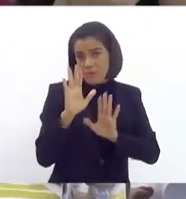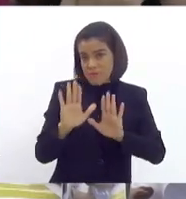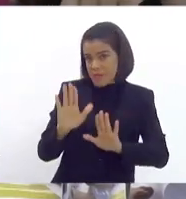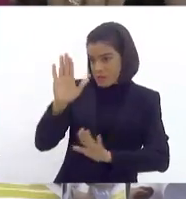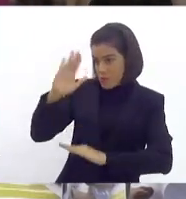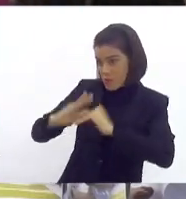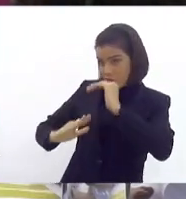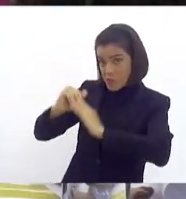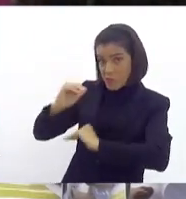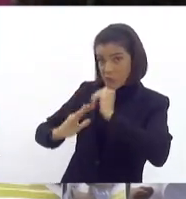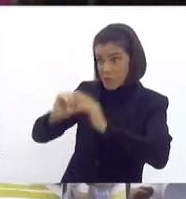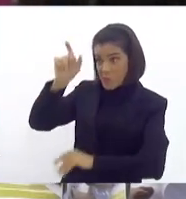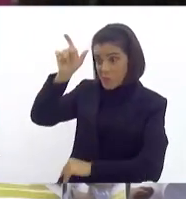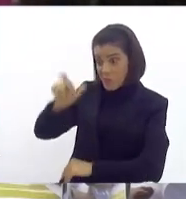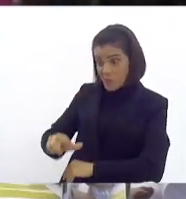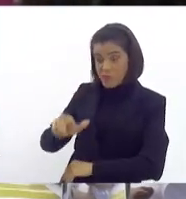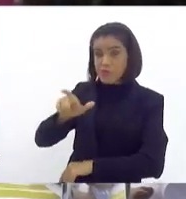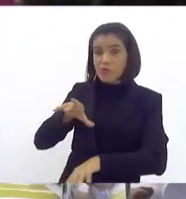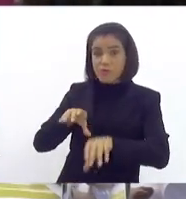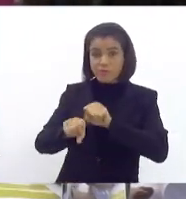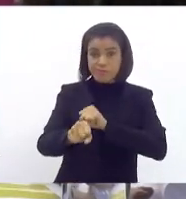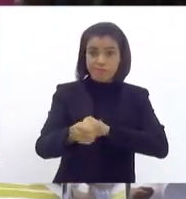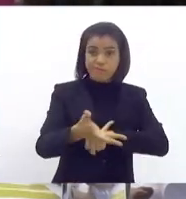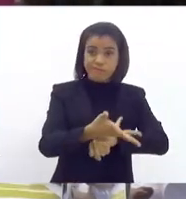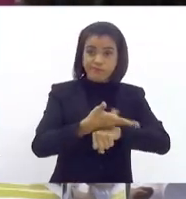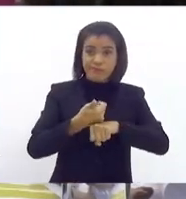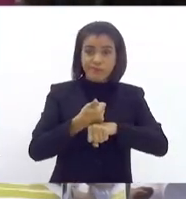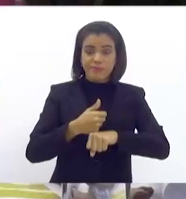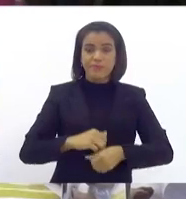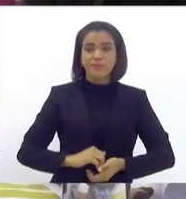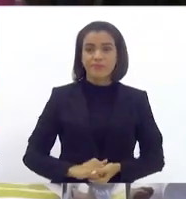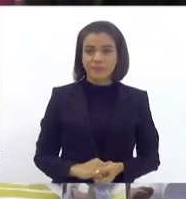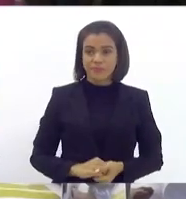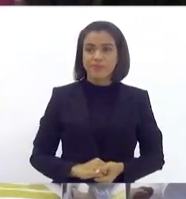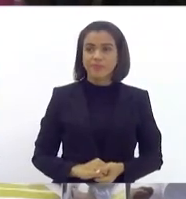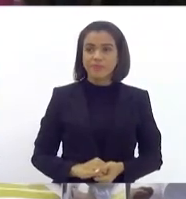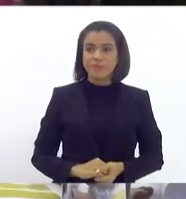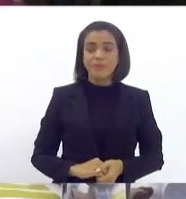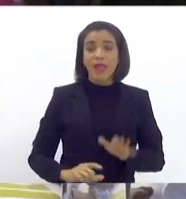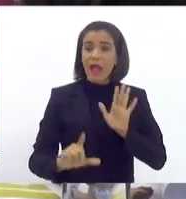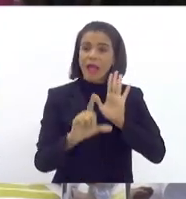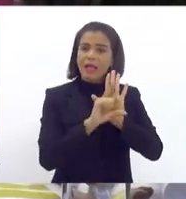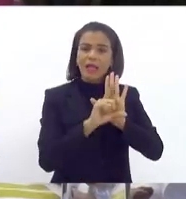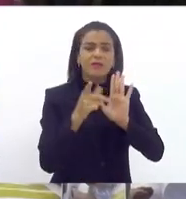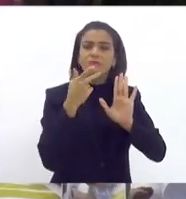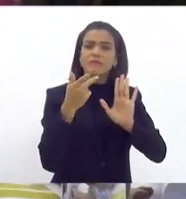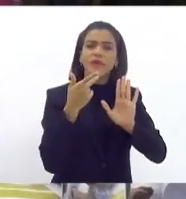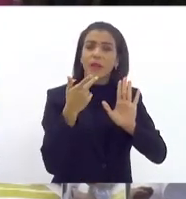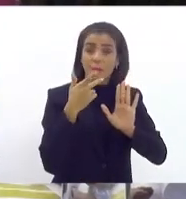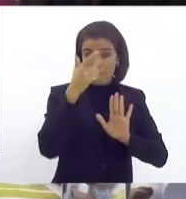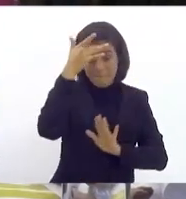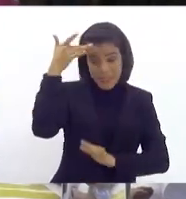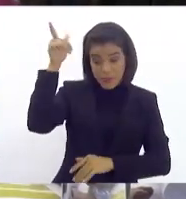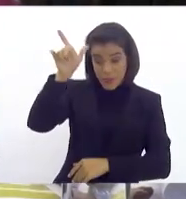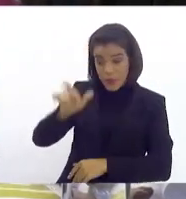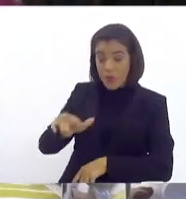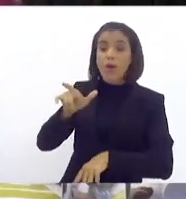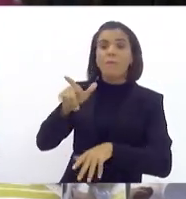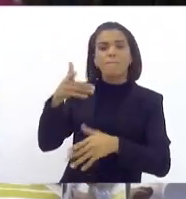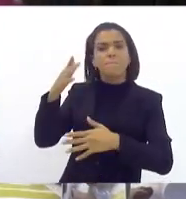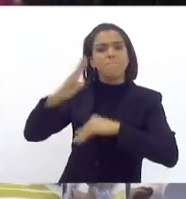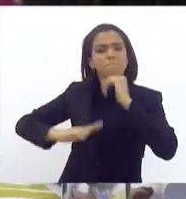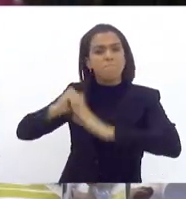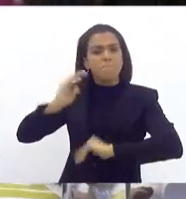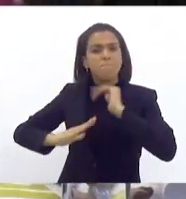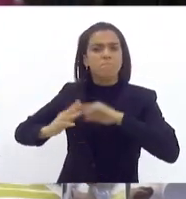profissional habilitado em línguas de sinais, ele já tem que estar preparado para isso. E a lei diz que só alguém preparado pode